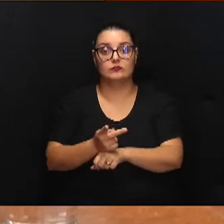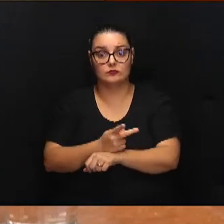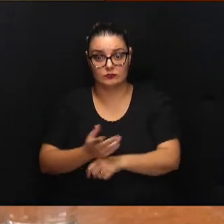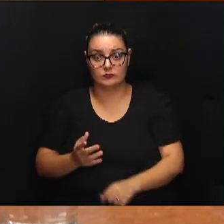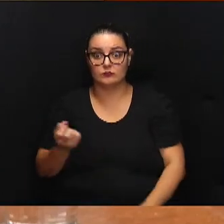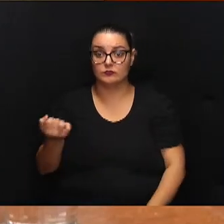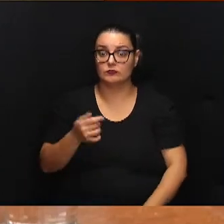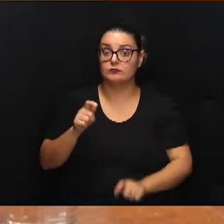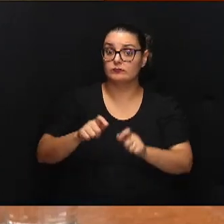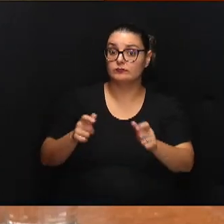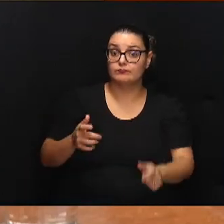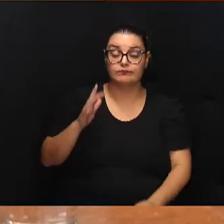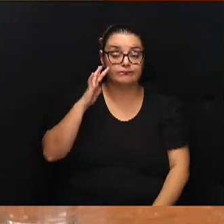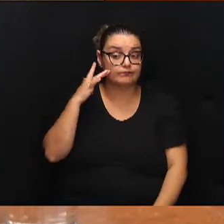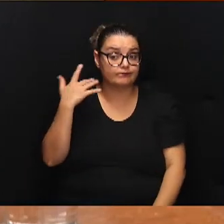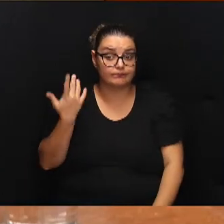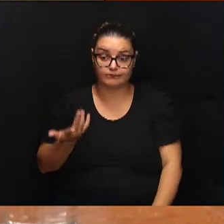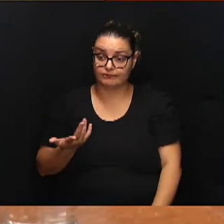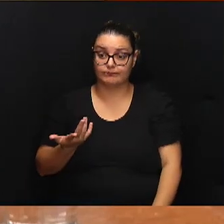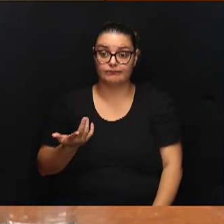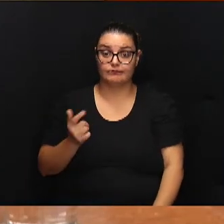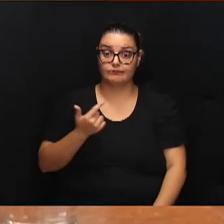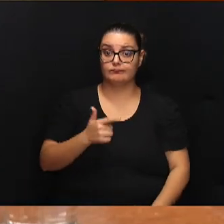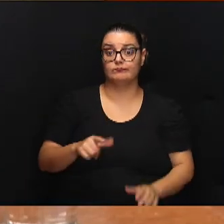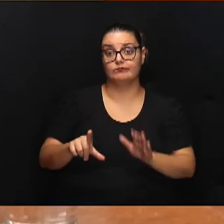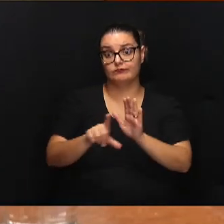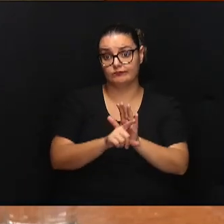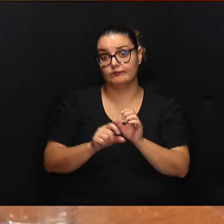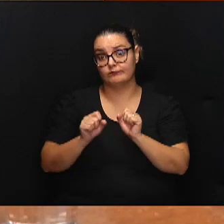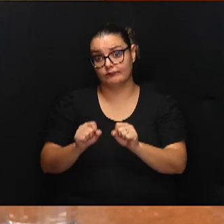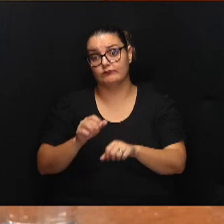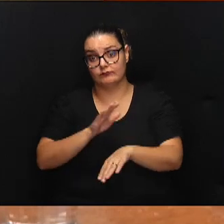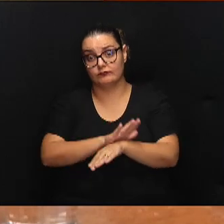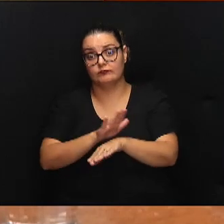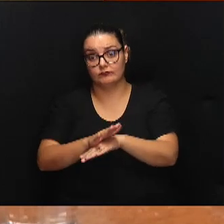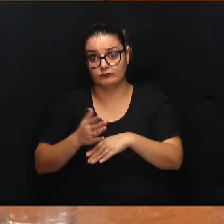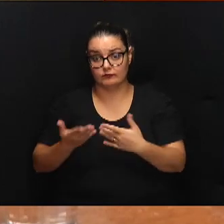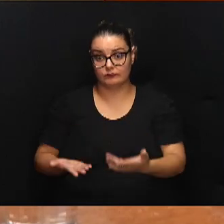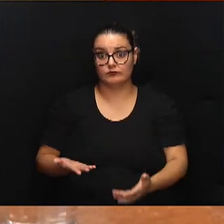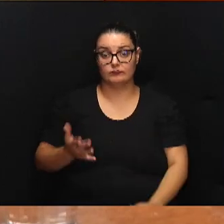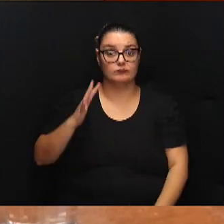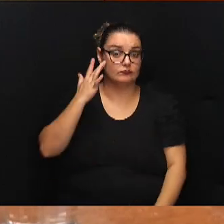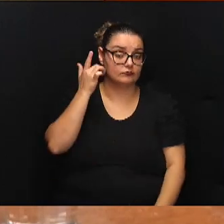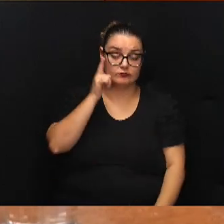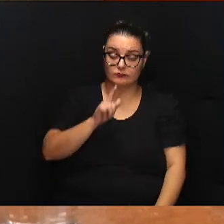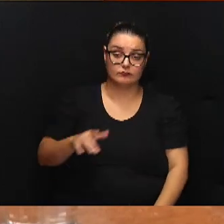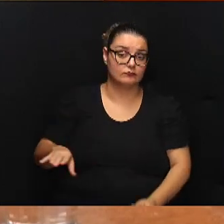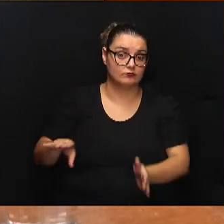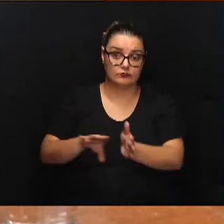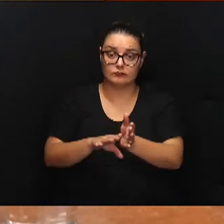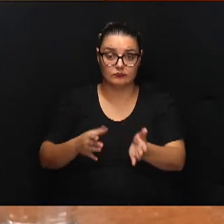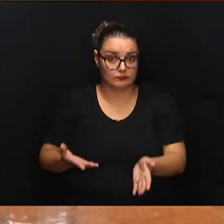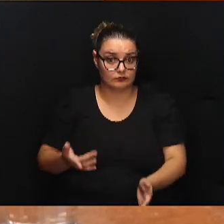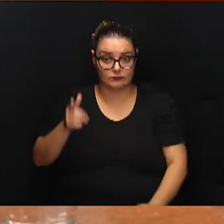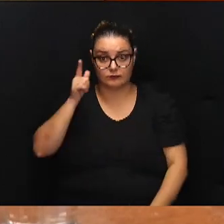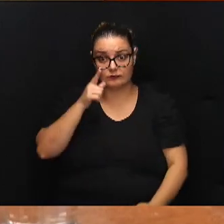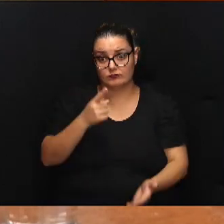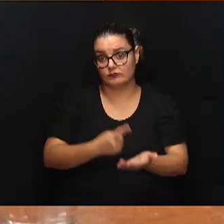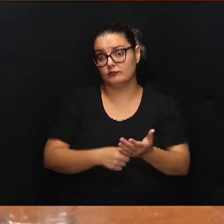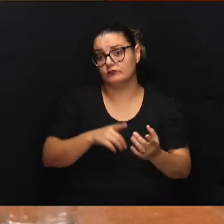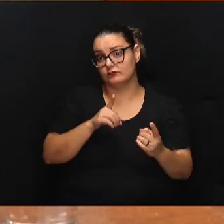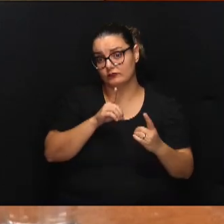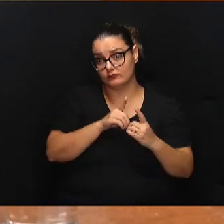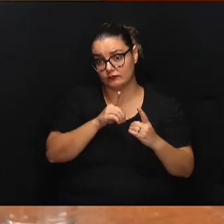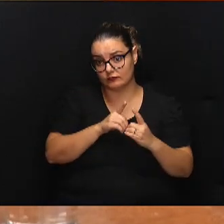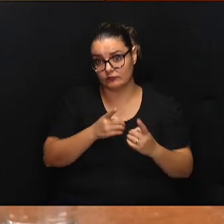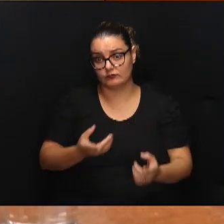quantas pessoas nem sabem que existem essas leis que podem ajudá-las, nem conseguem chegar, nem conseguem marcar consulta com